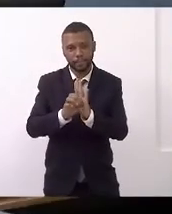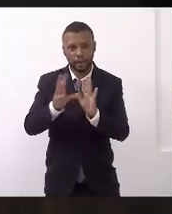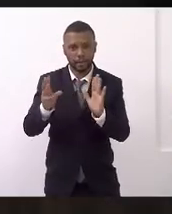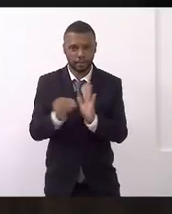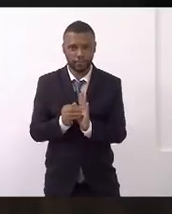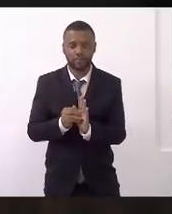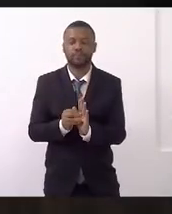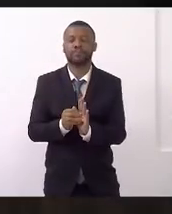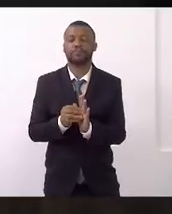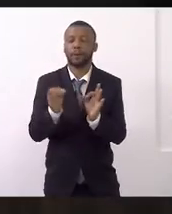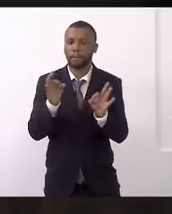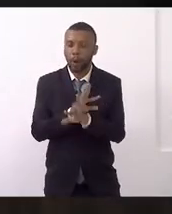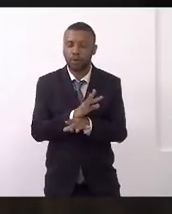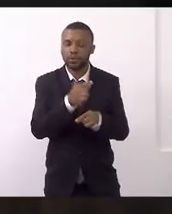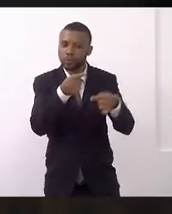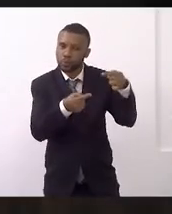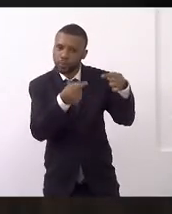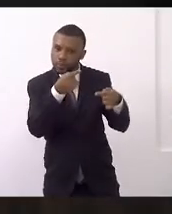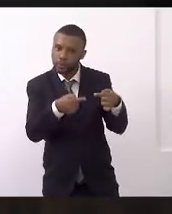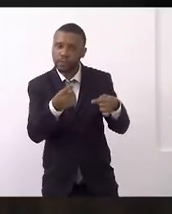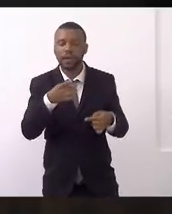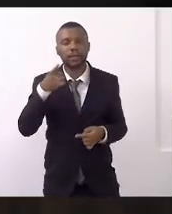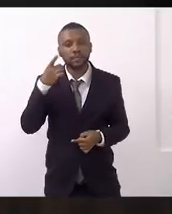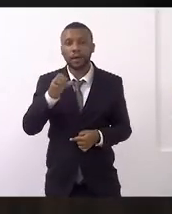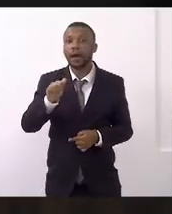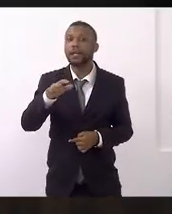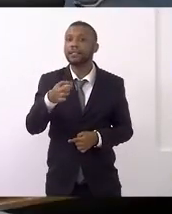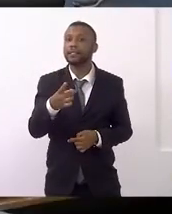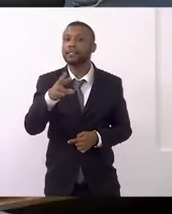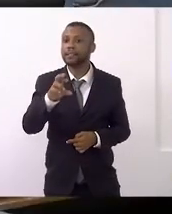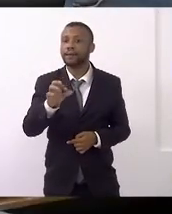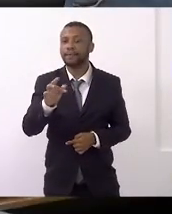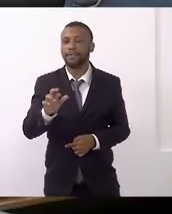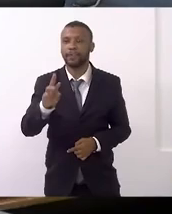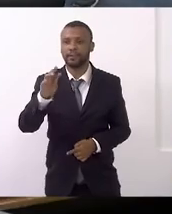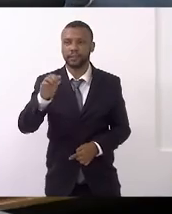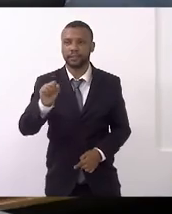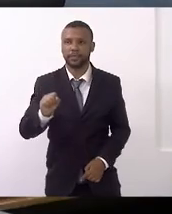Os pareceres emitidos em discussão. Para discutir, deputado Alexandre Freitas.